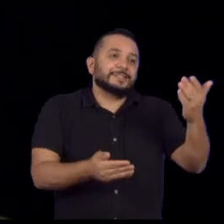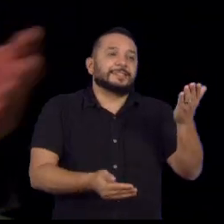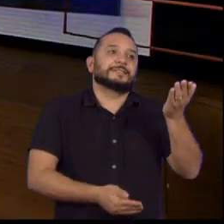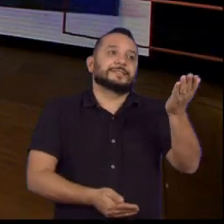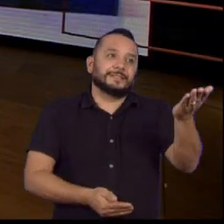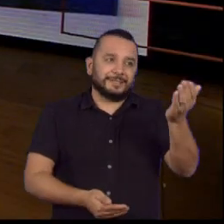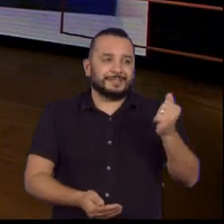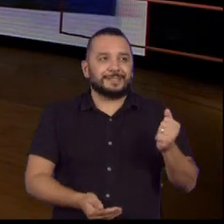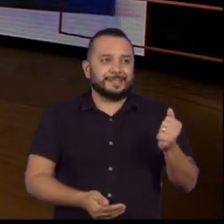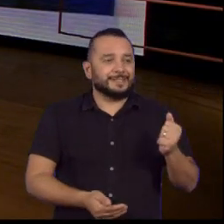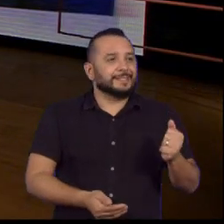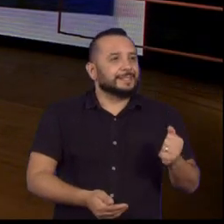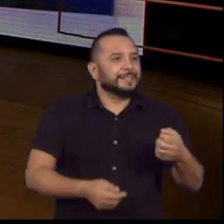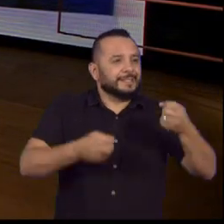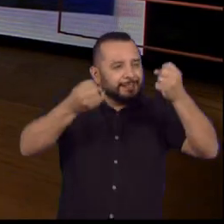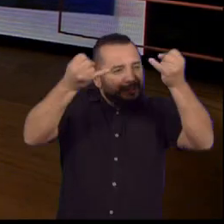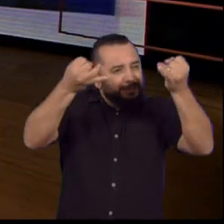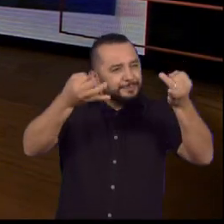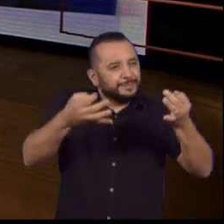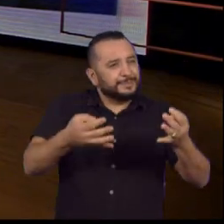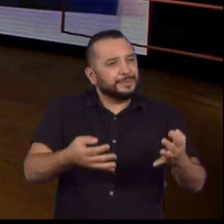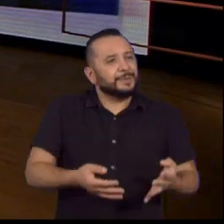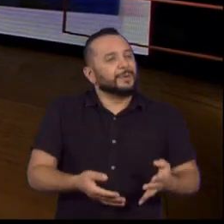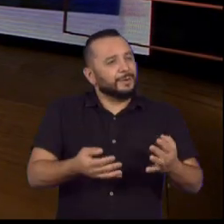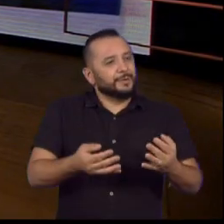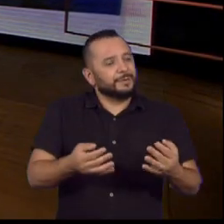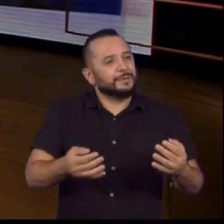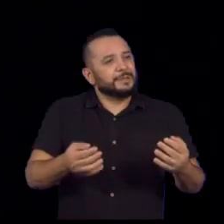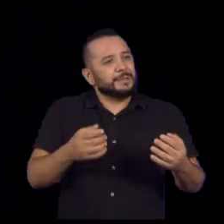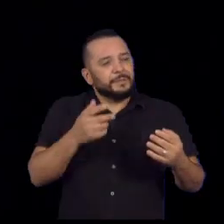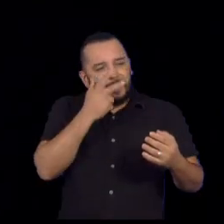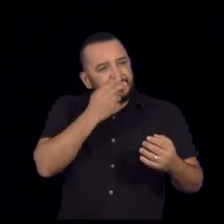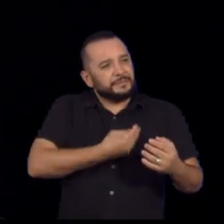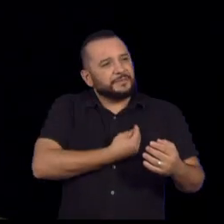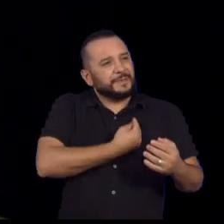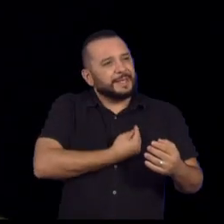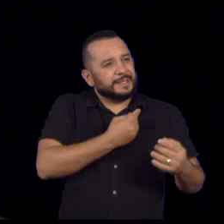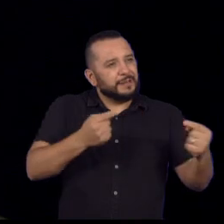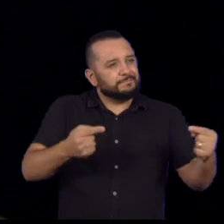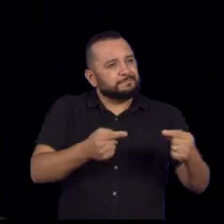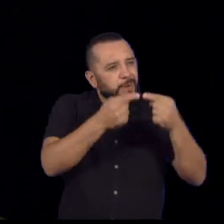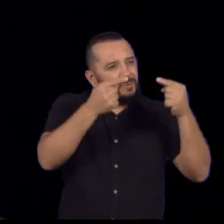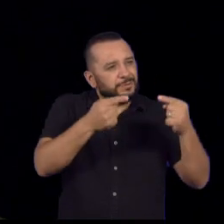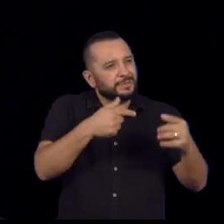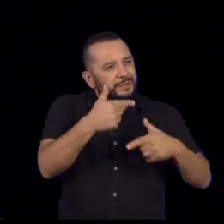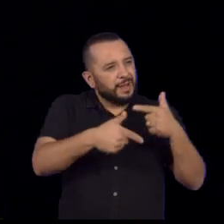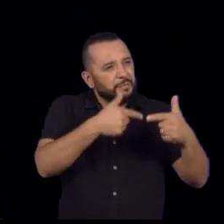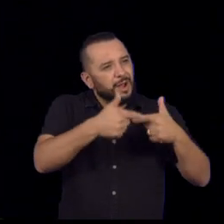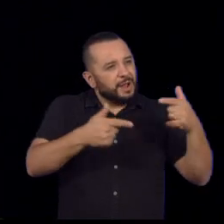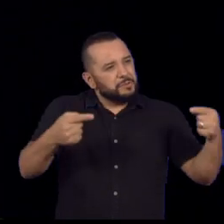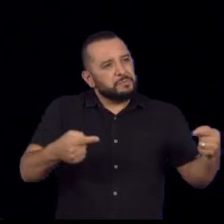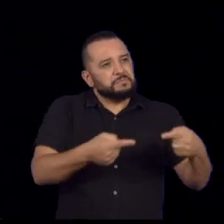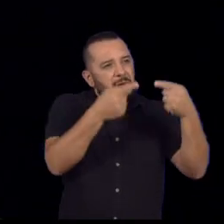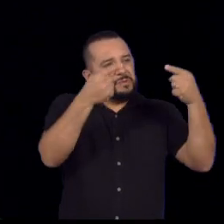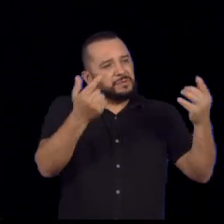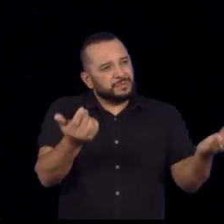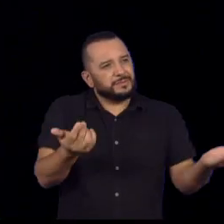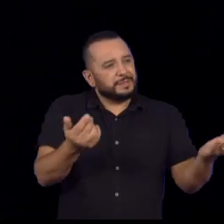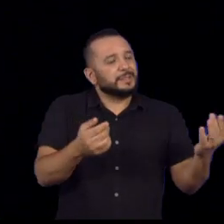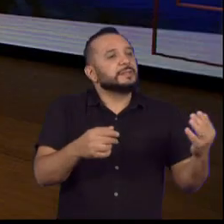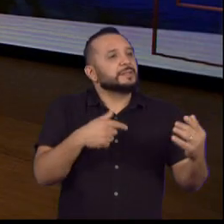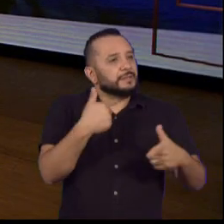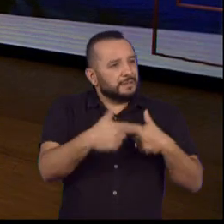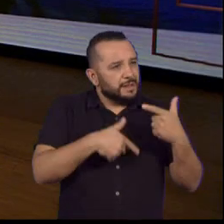pela coerência que você pratica na sua vida e no seu trabalho e na forma como você leva a sua